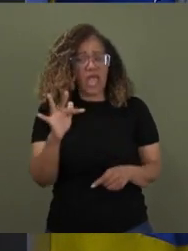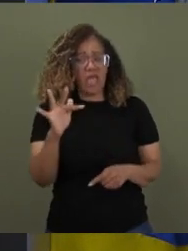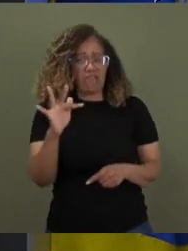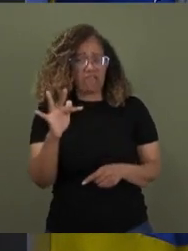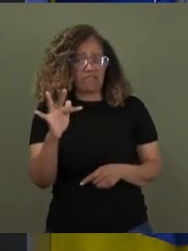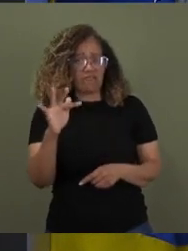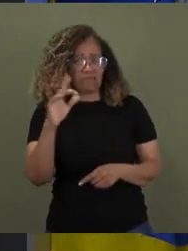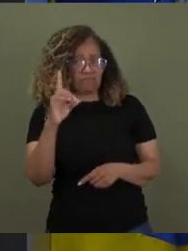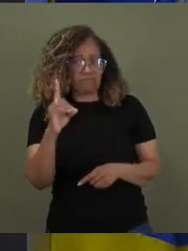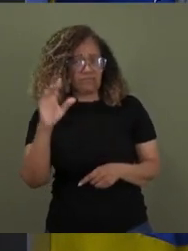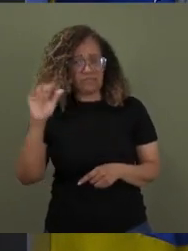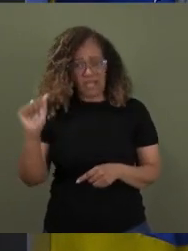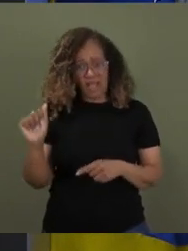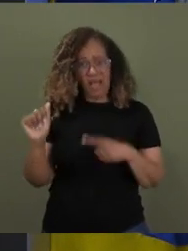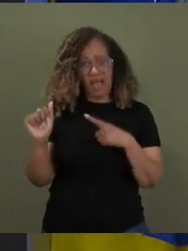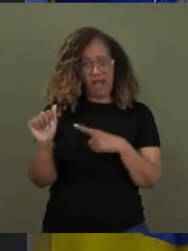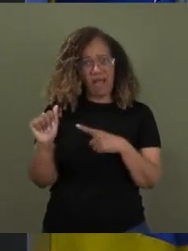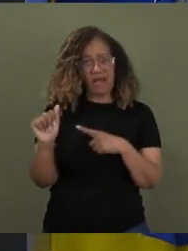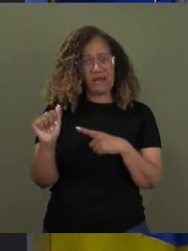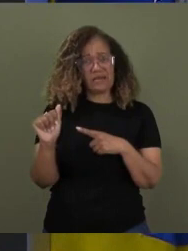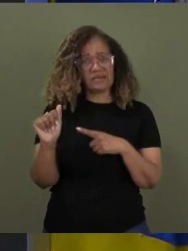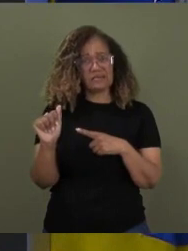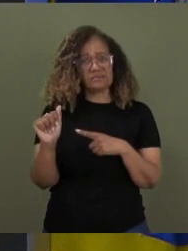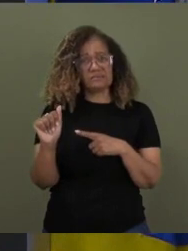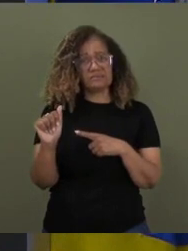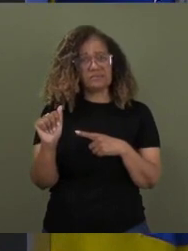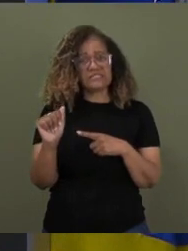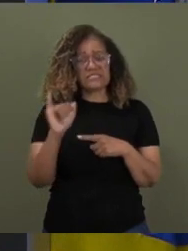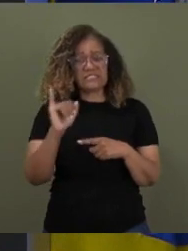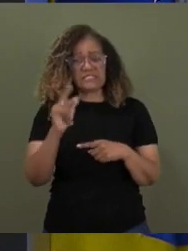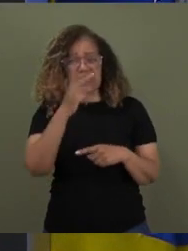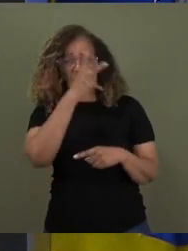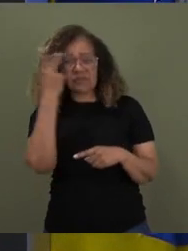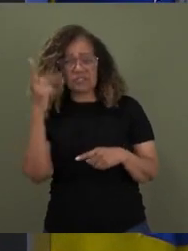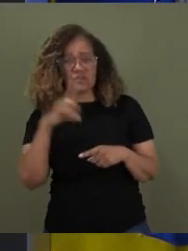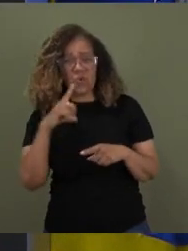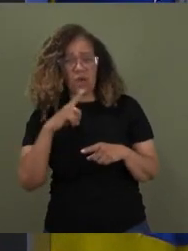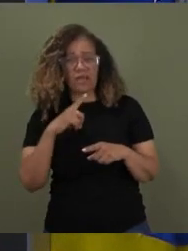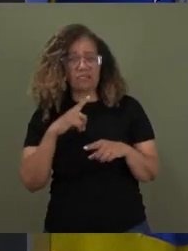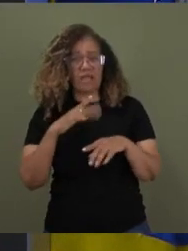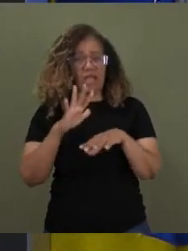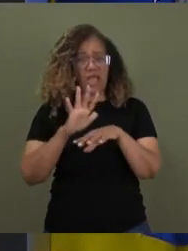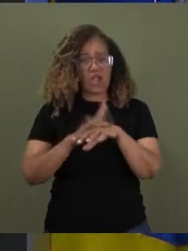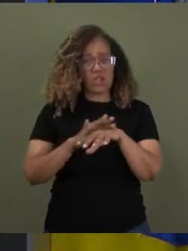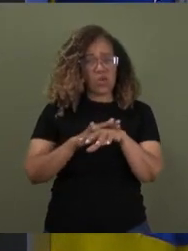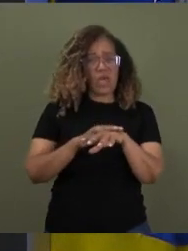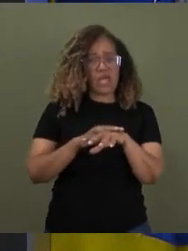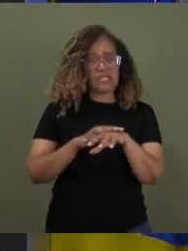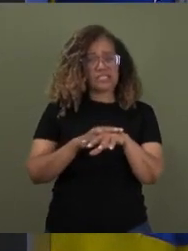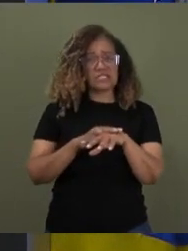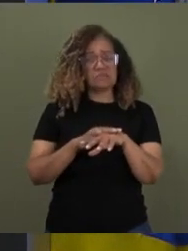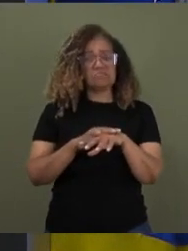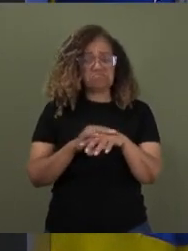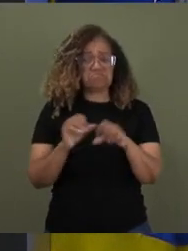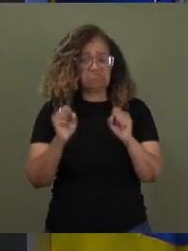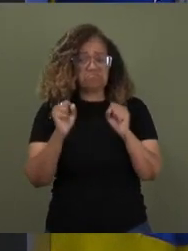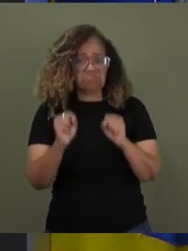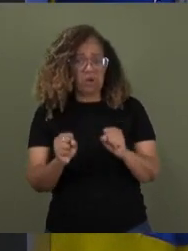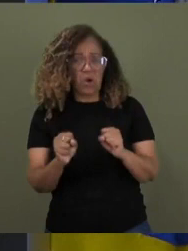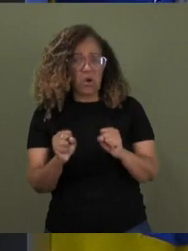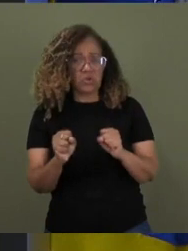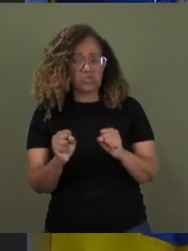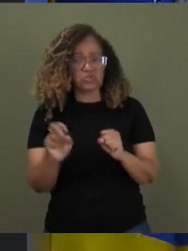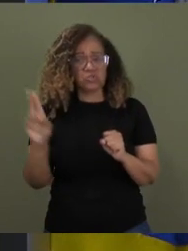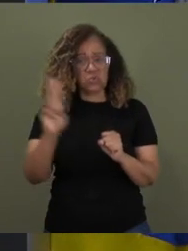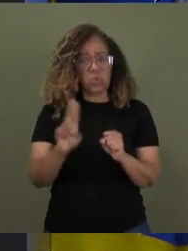os casos de epilepsia muito refratárias que possam ser o uso